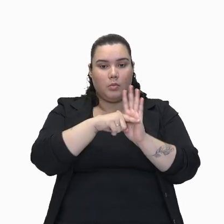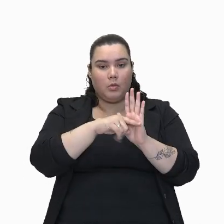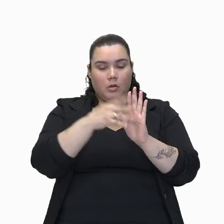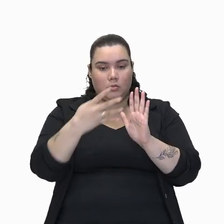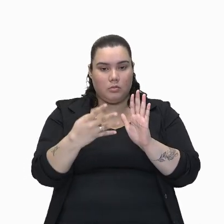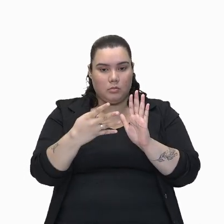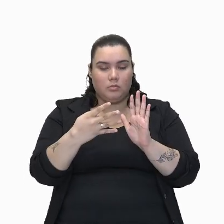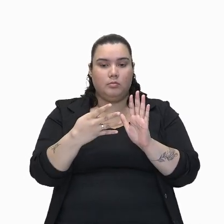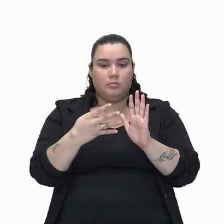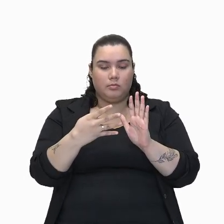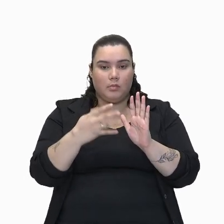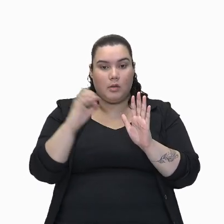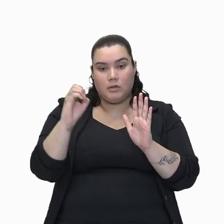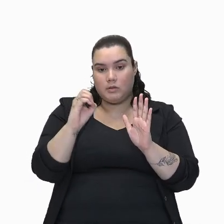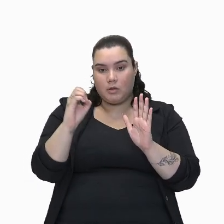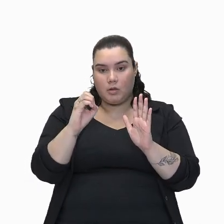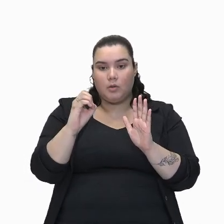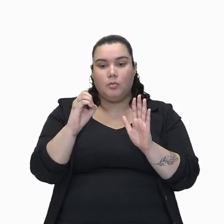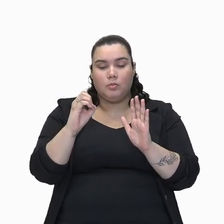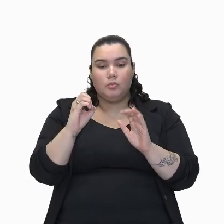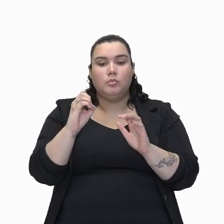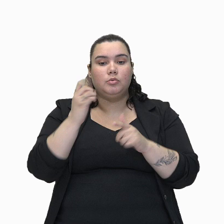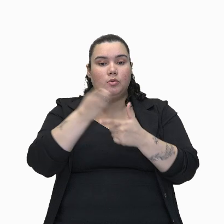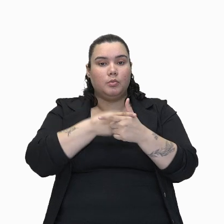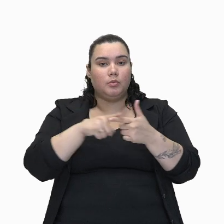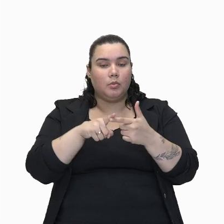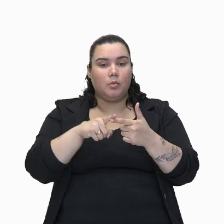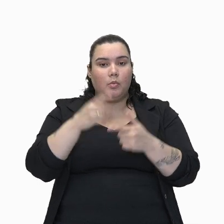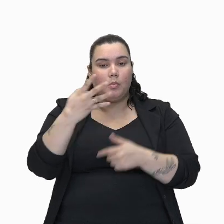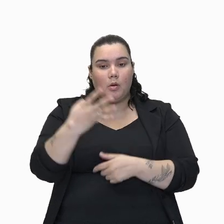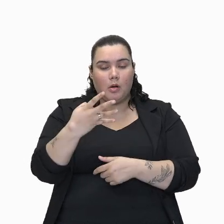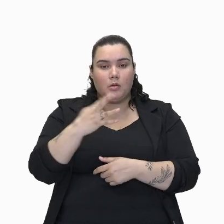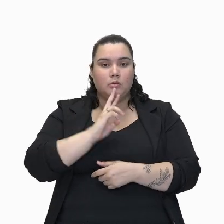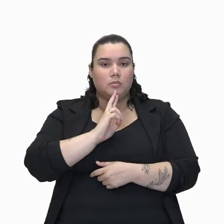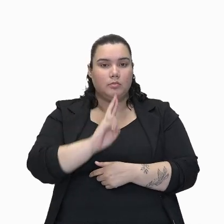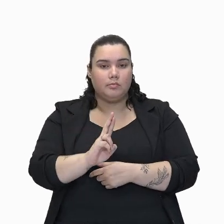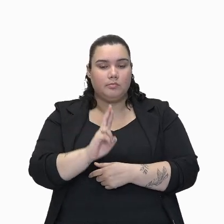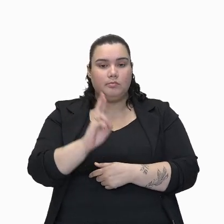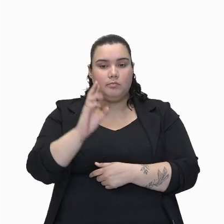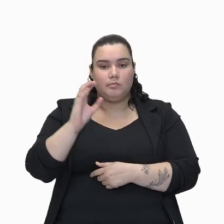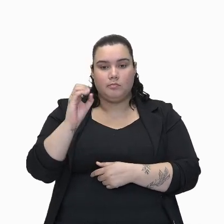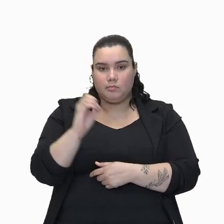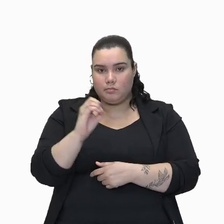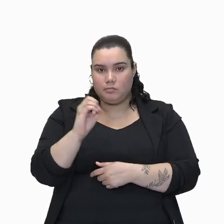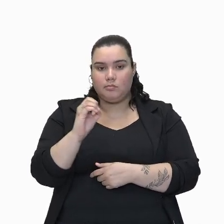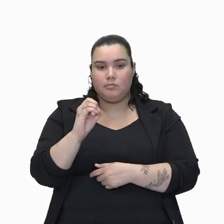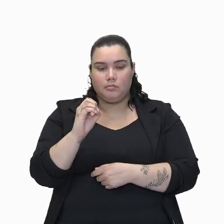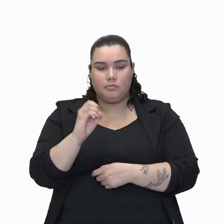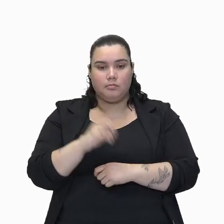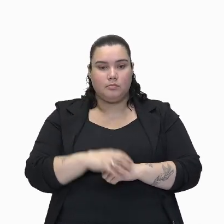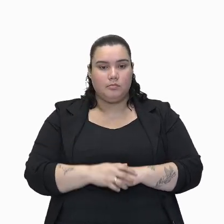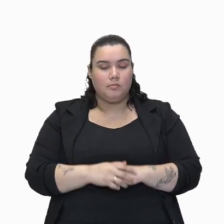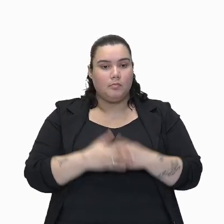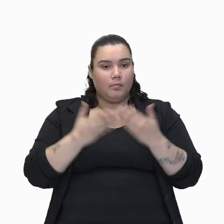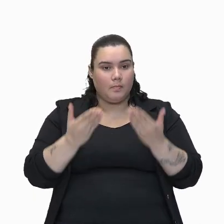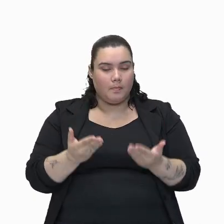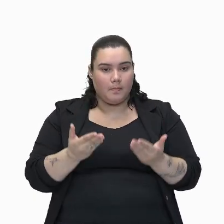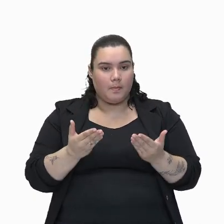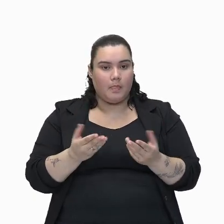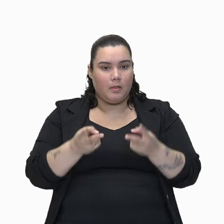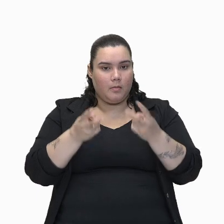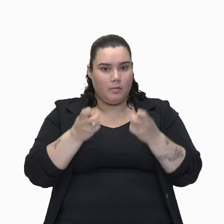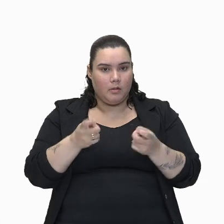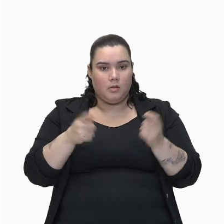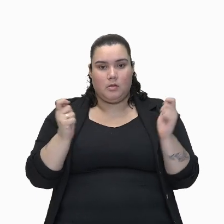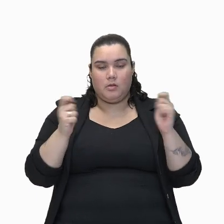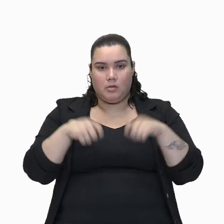menos 4, que é 0, e dividido por 4, esse resultado é 0. Então, é uma coisa que dá